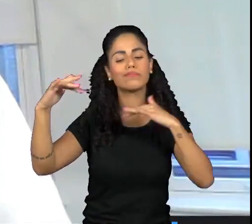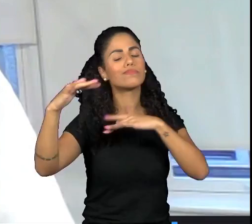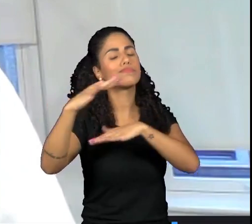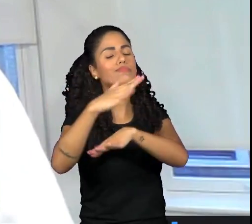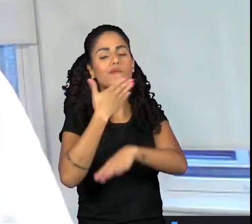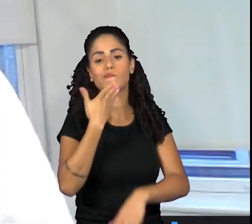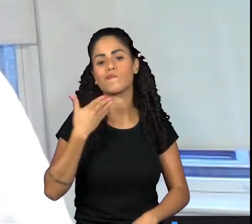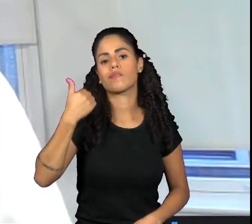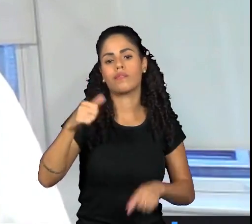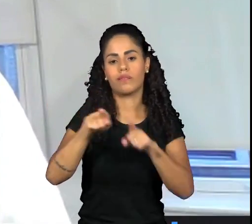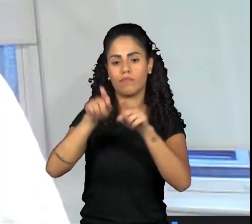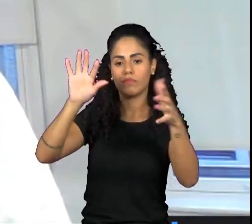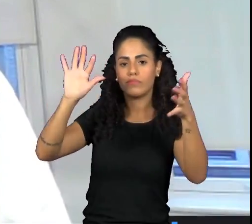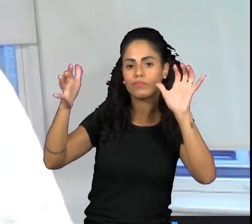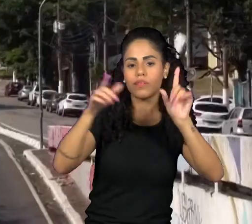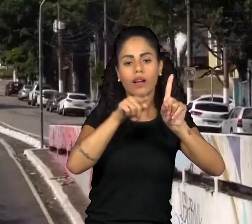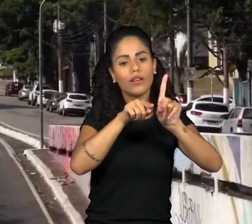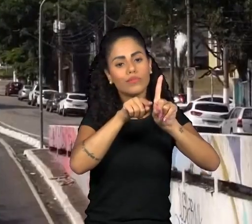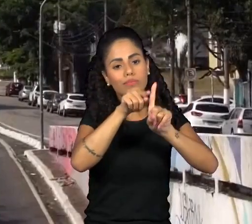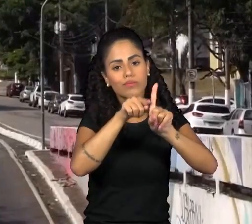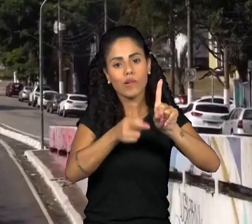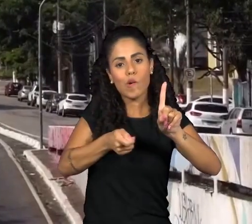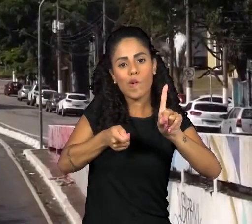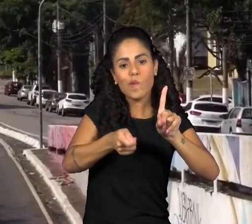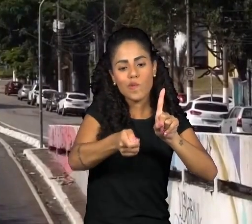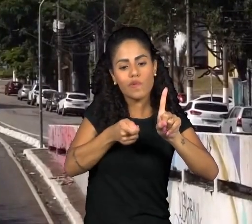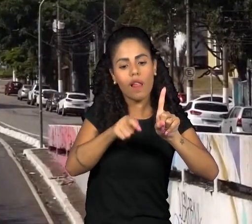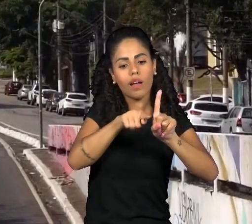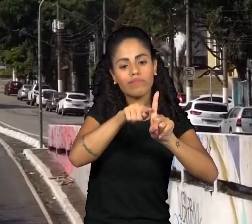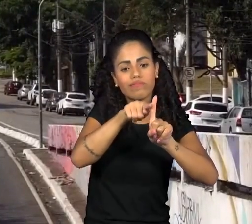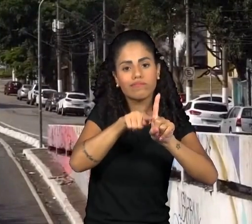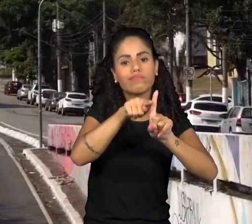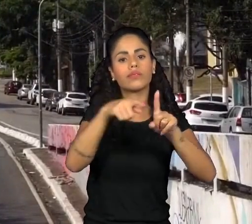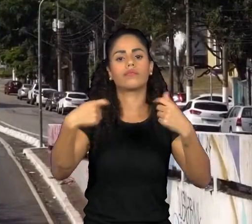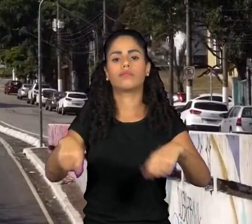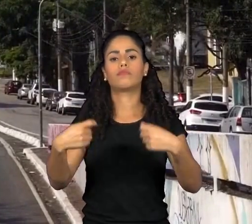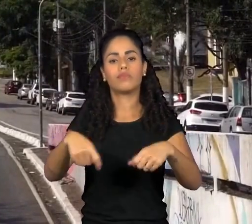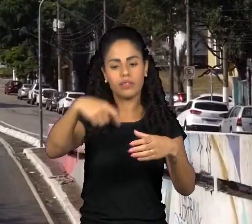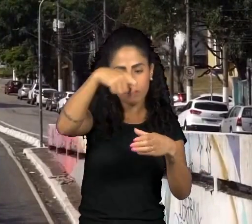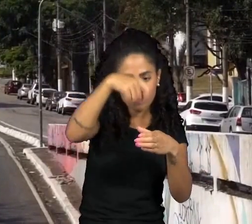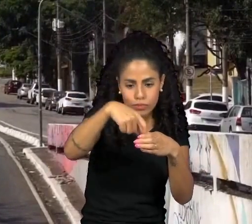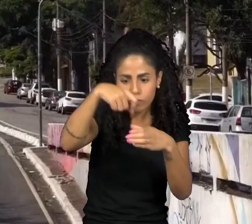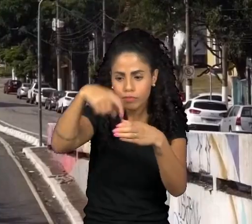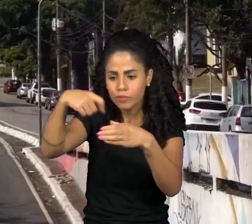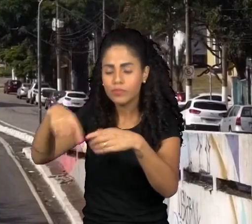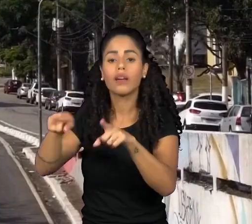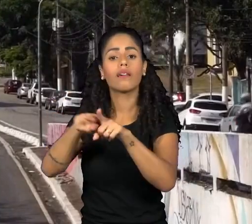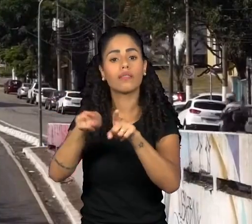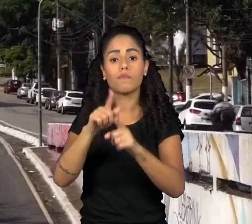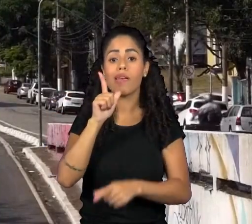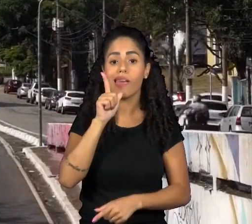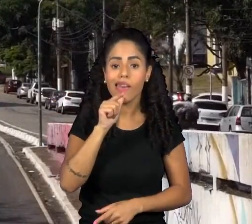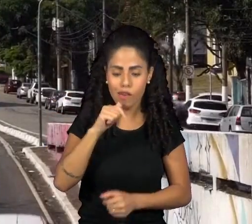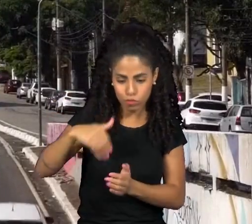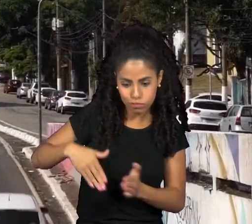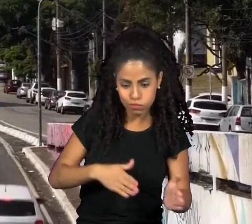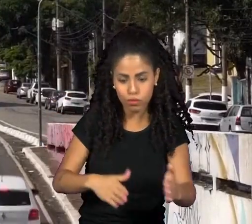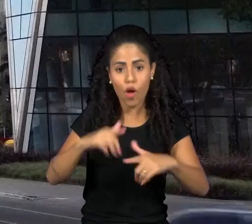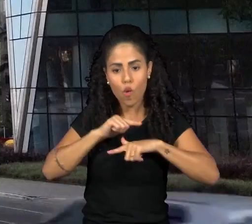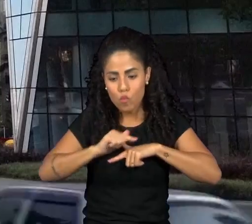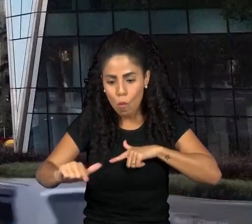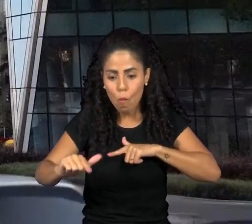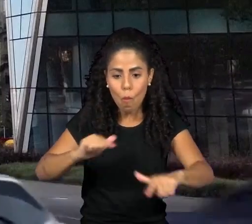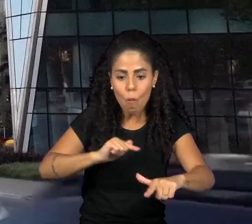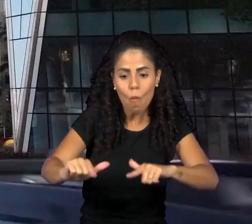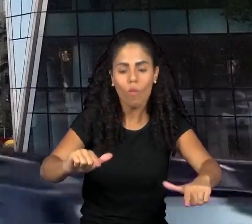clima dos ambientes nas periferias, principalmente. Então, a gente precisa ter restauração de rios urbanos e restabelecer as áreas de